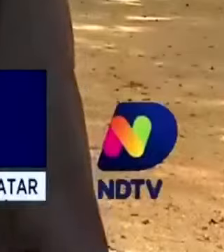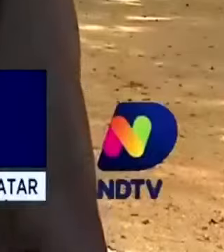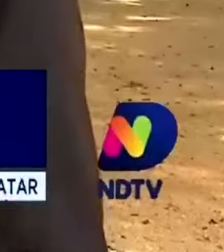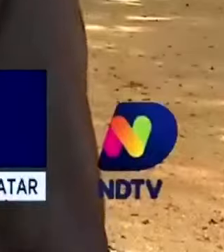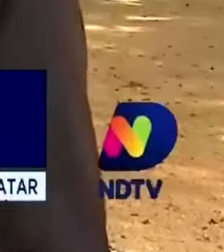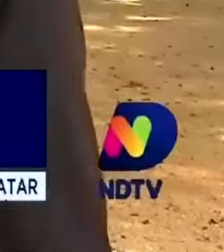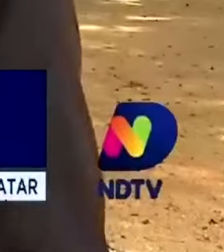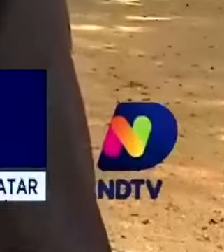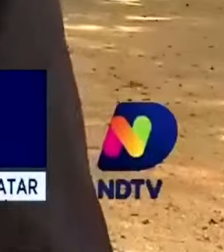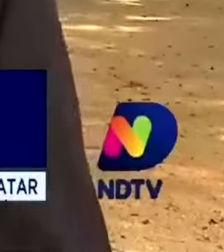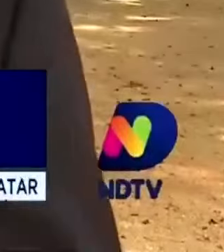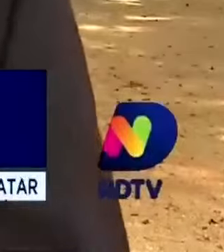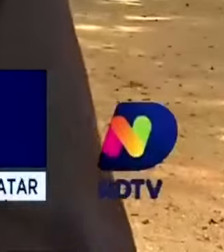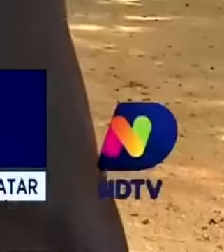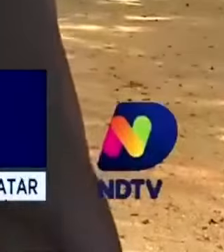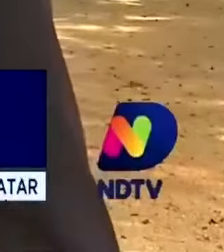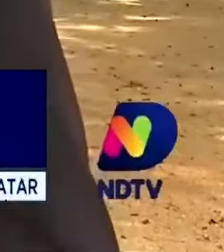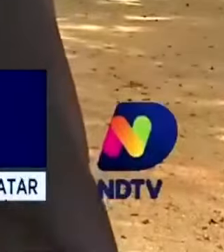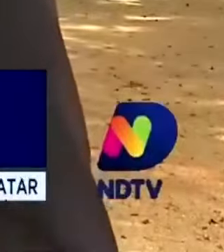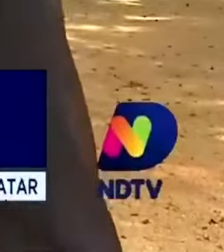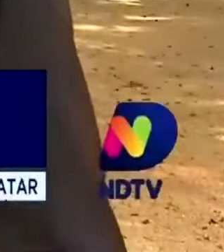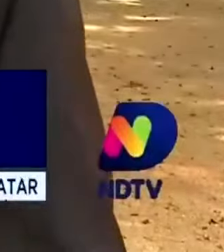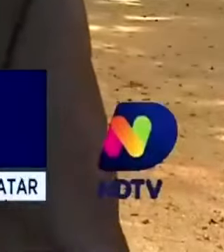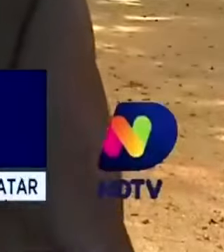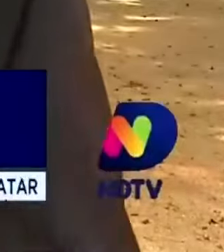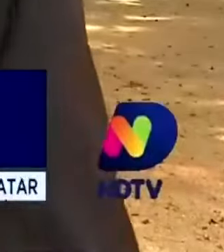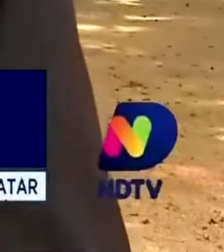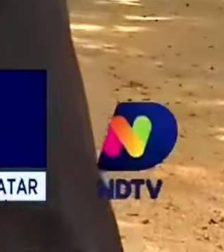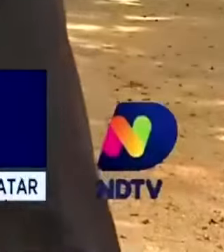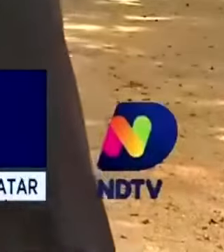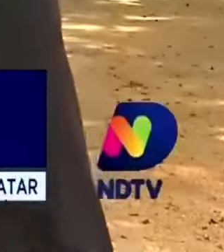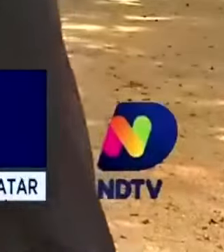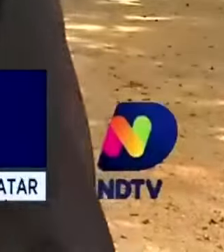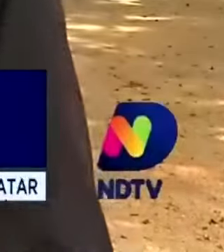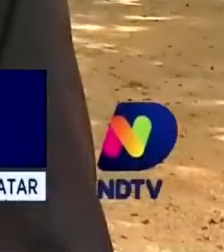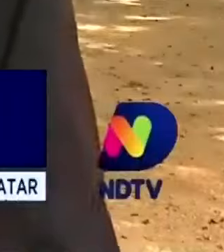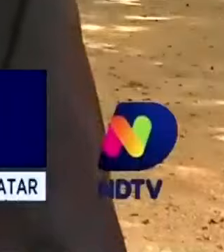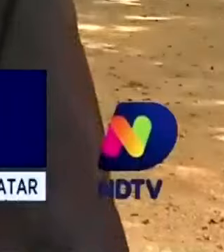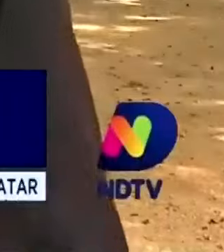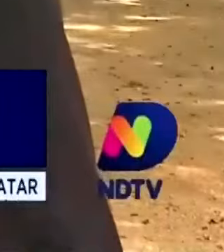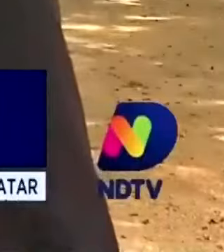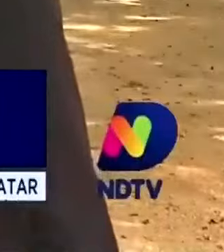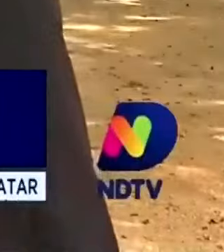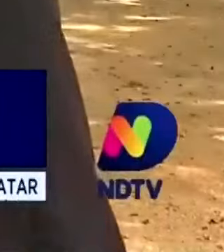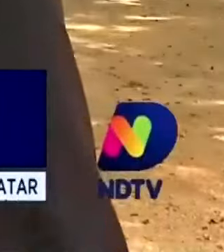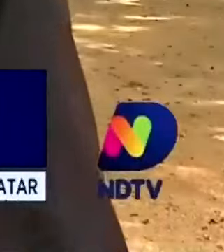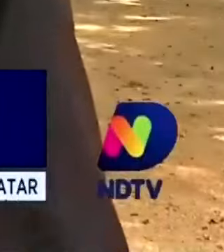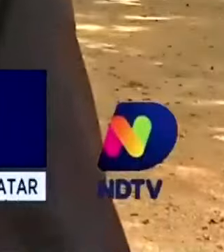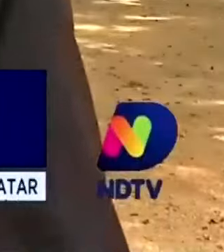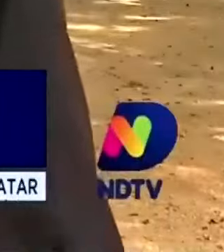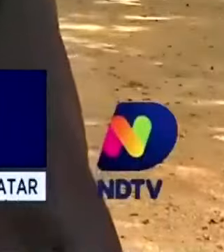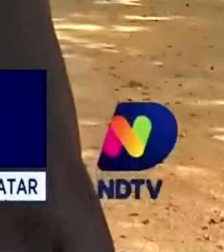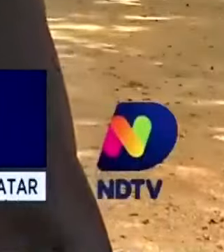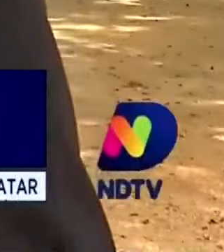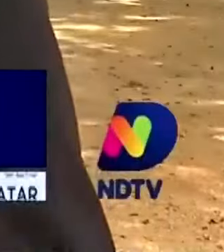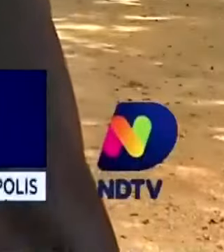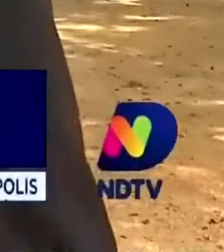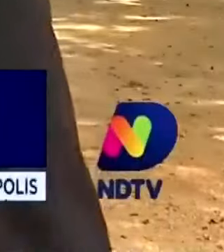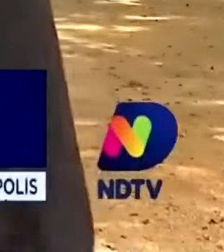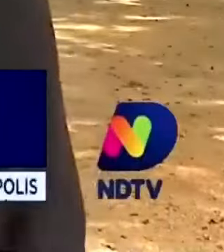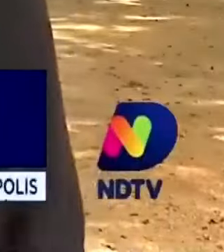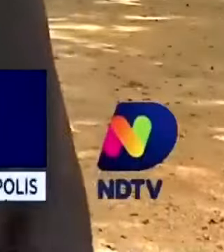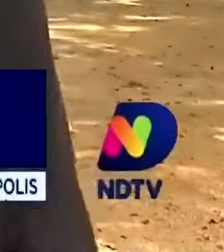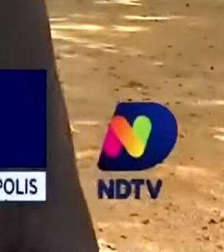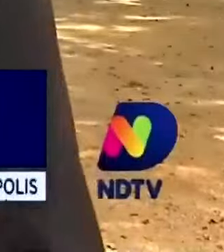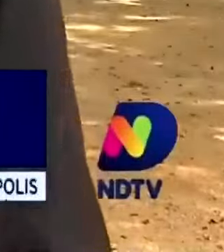demonstrar inseguro, ele afasta investimentos, ele afasta empregos e ele começa a atrair exatamente aquela pessoa